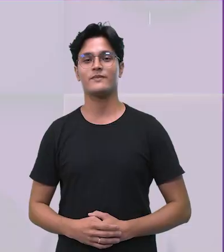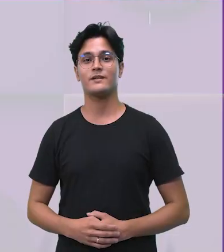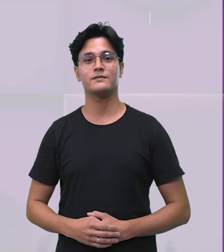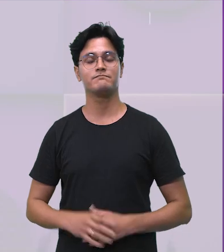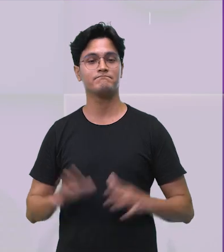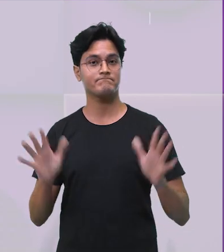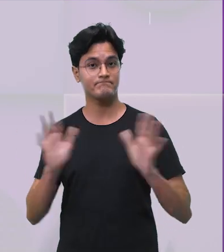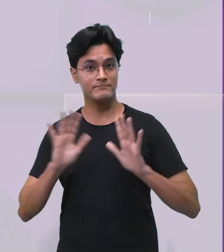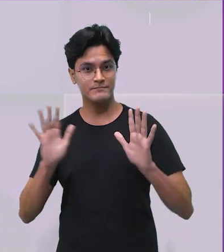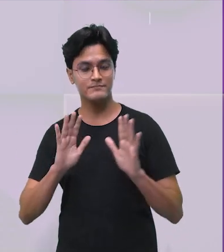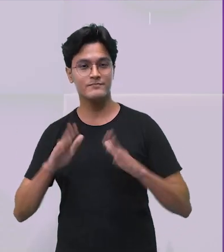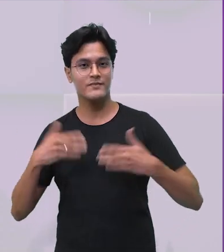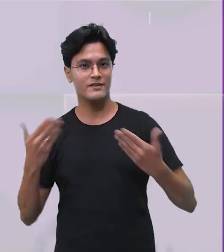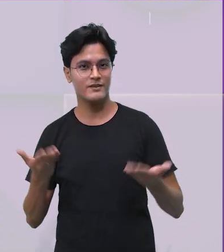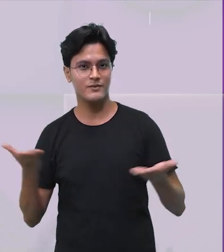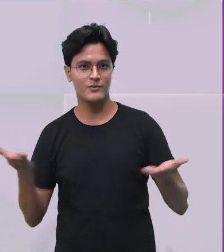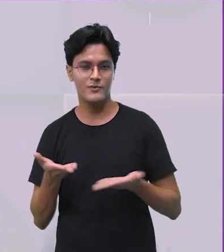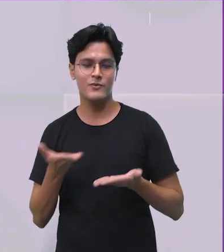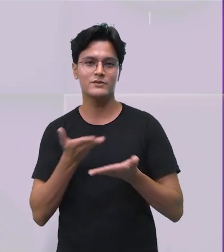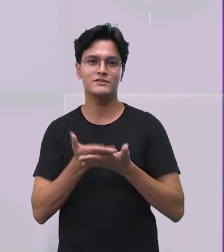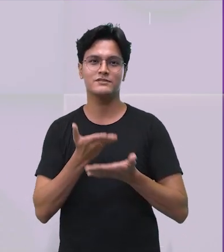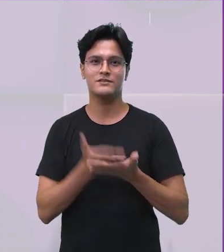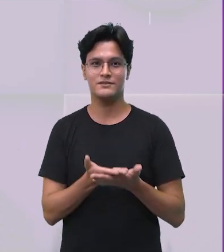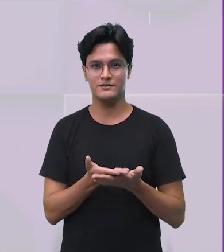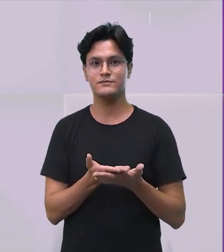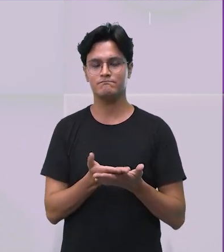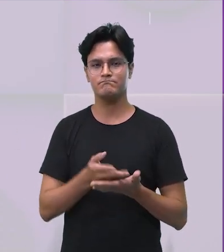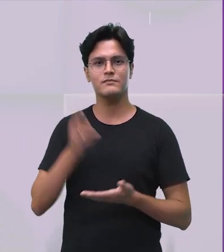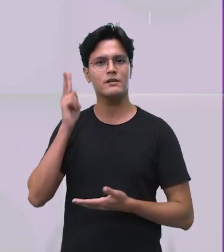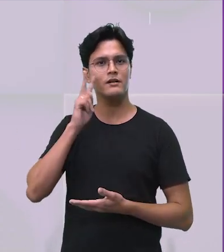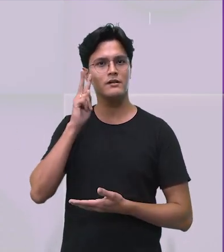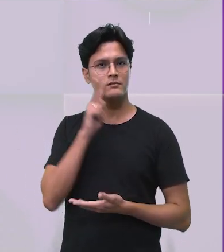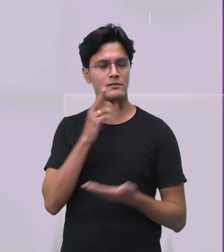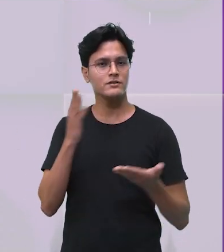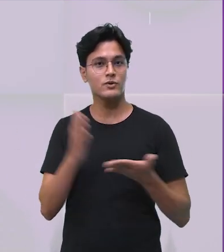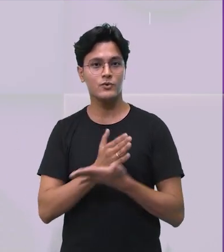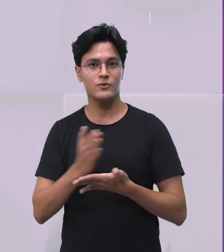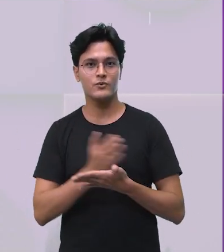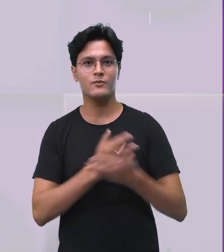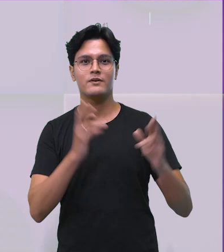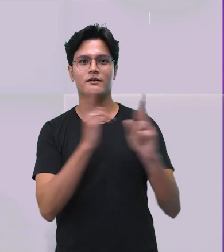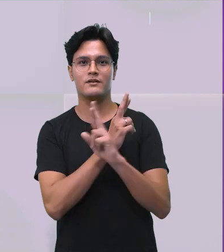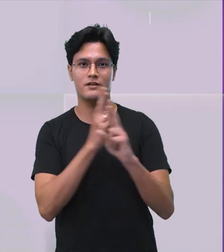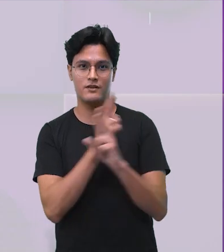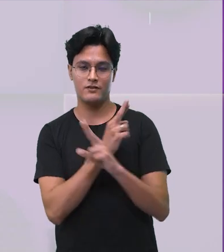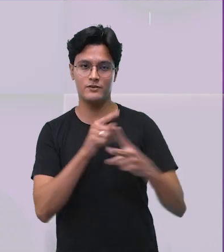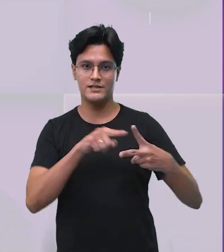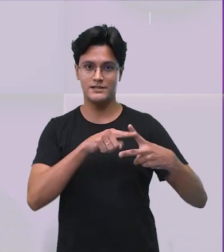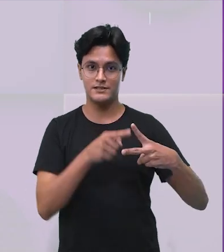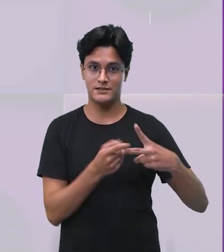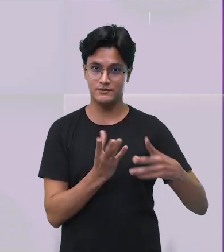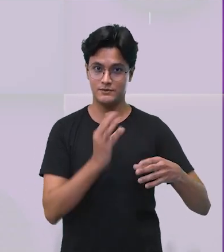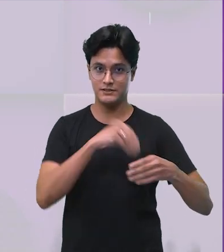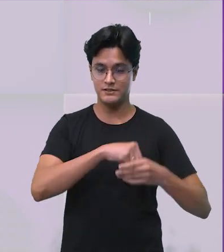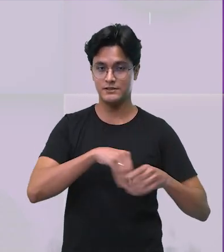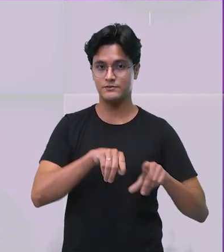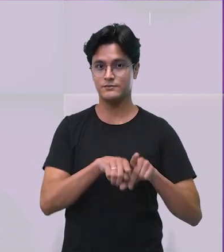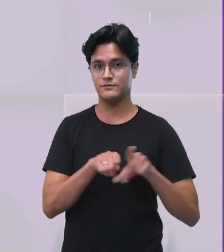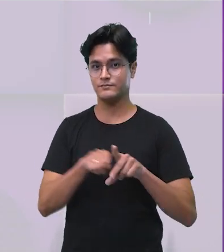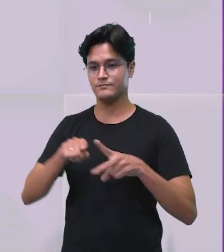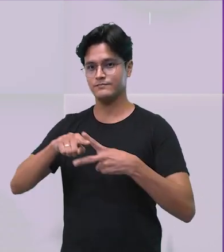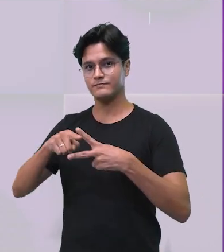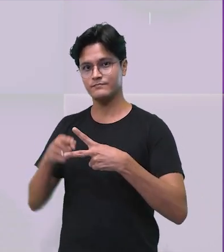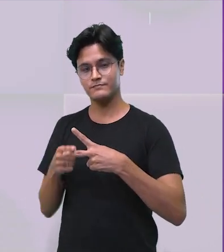Olá! Então, a nossa aula de hoje, nós vamos lembrar aí algumas relações entre ângulos internos e ângulos externos